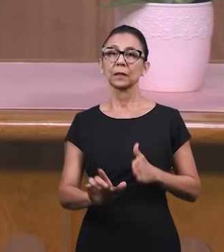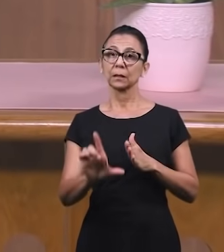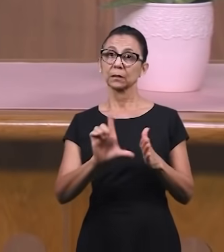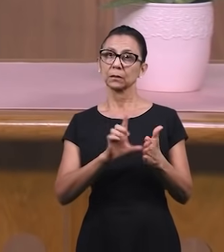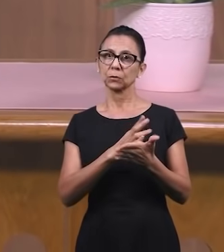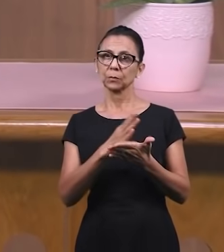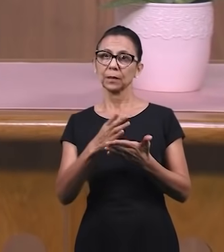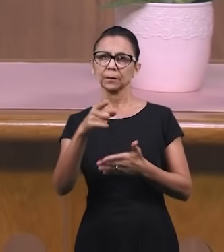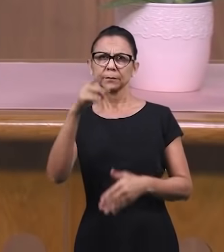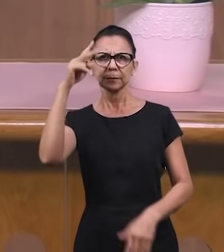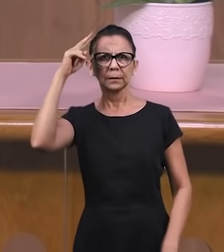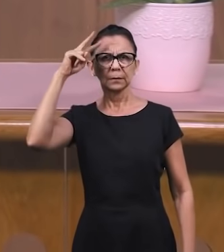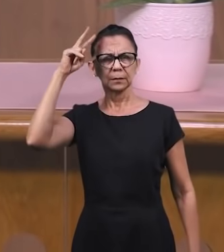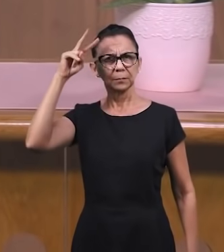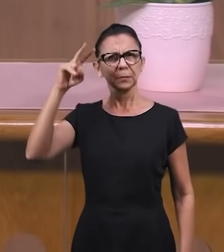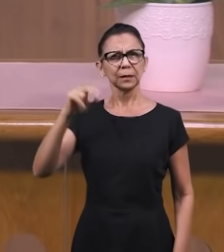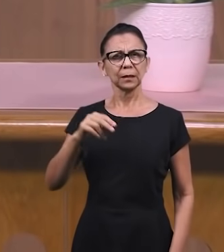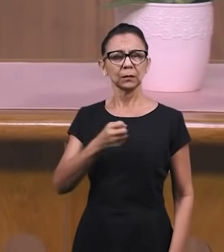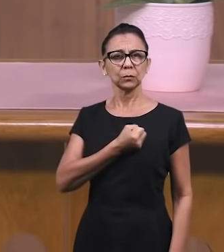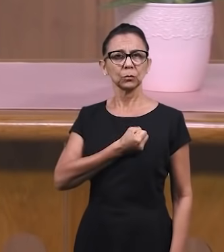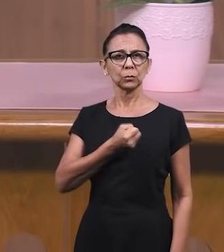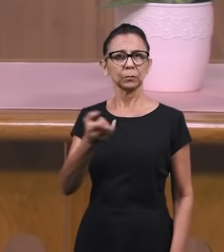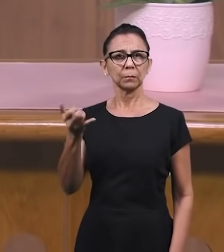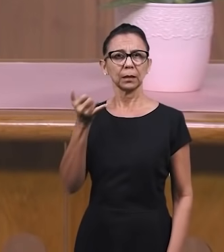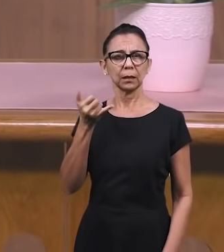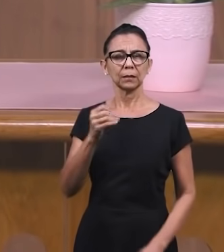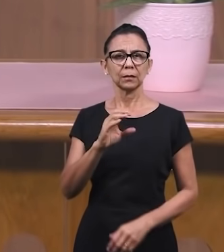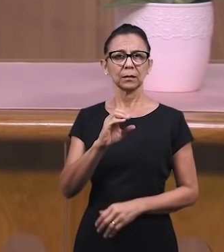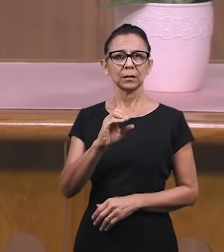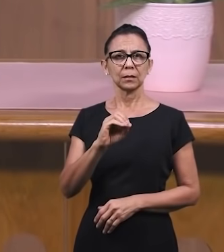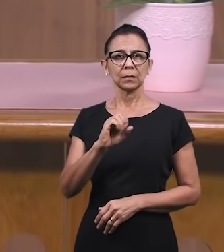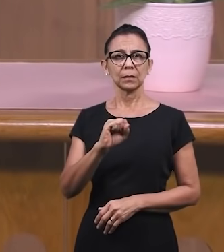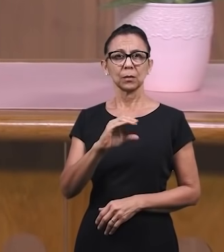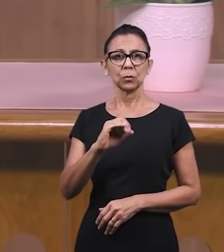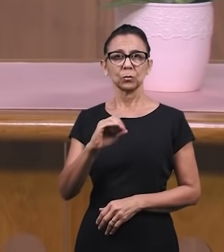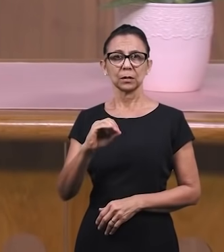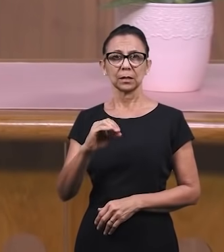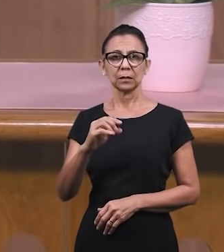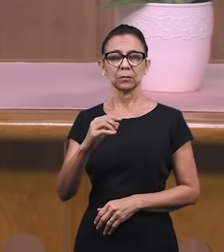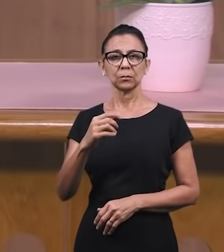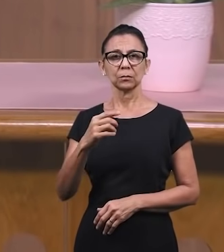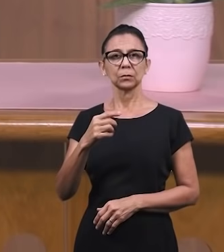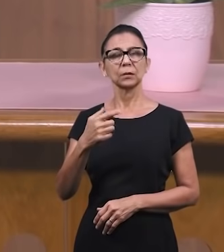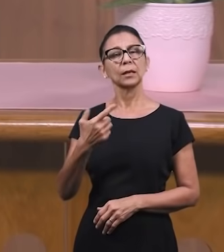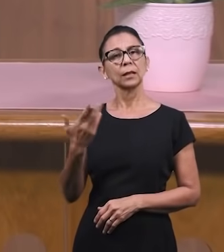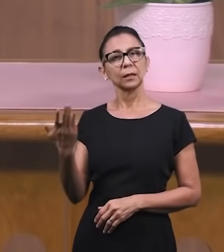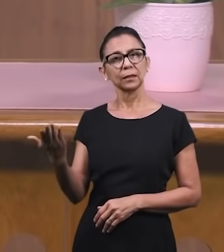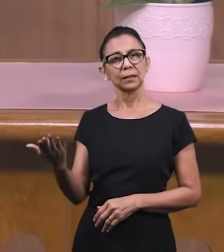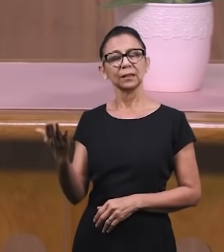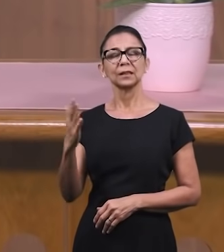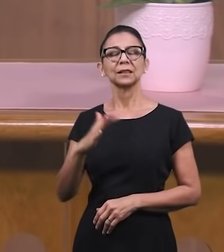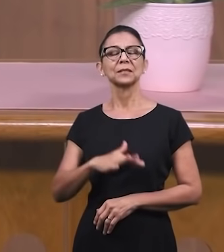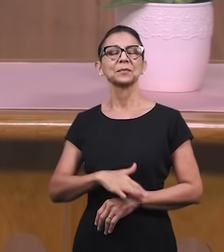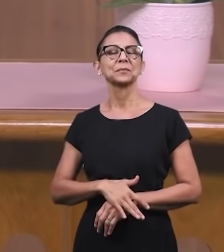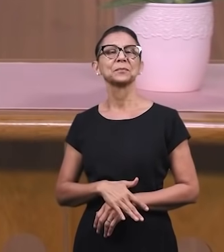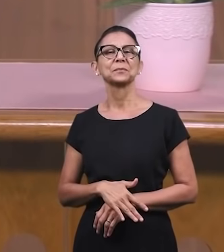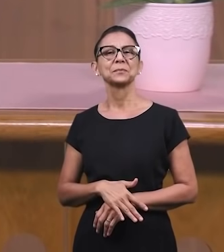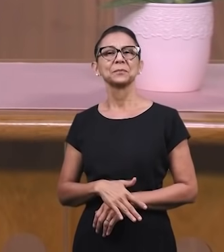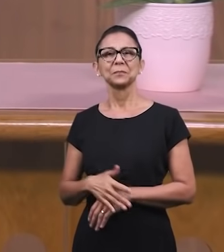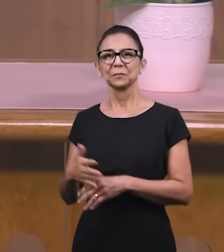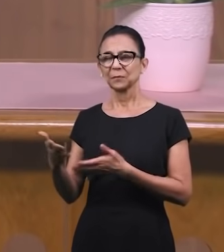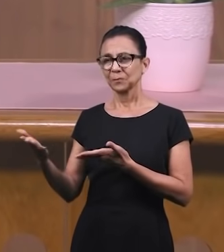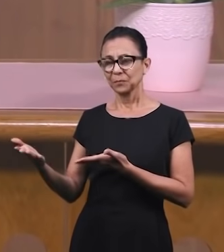nós começarmos o culto, eu quero lembrar daquele número de telefone 0800 707 3076. Esse número está aparecendo aí na